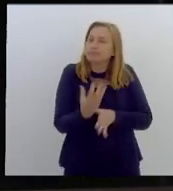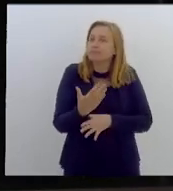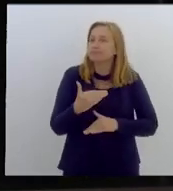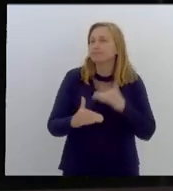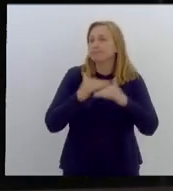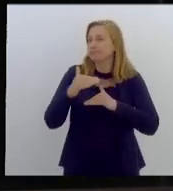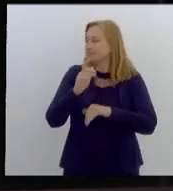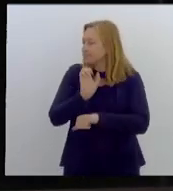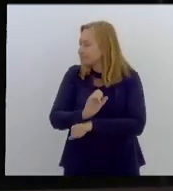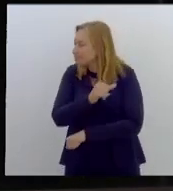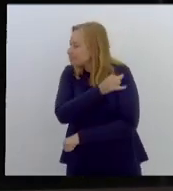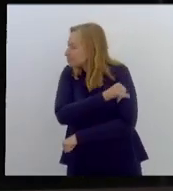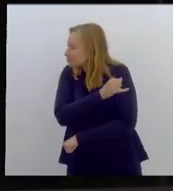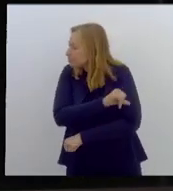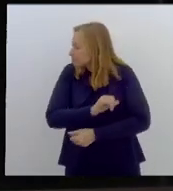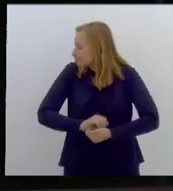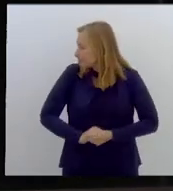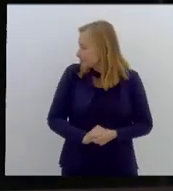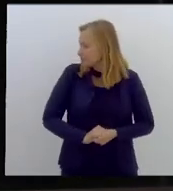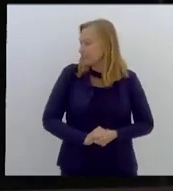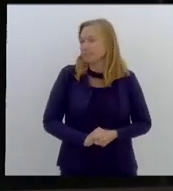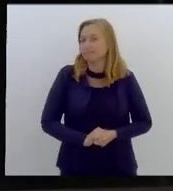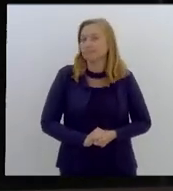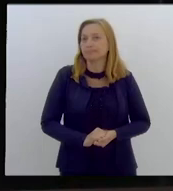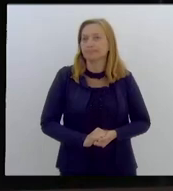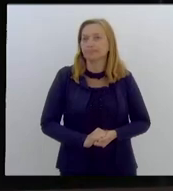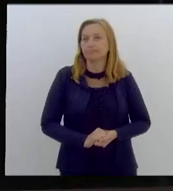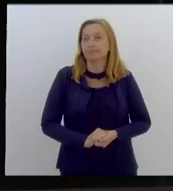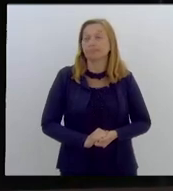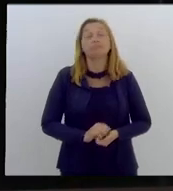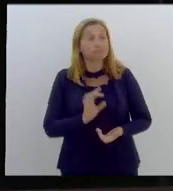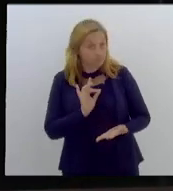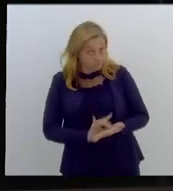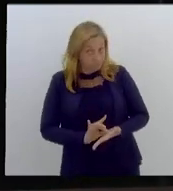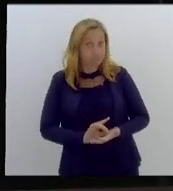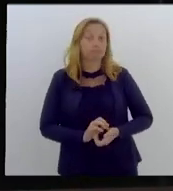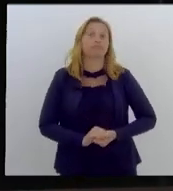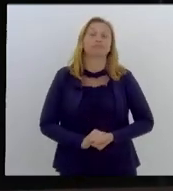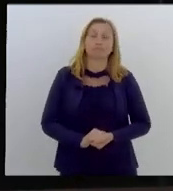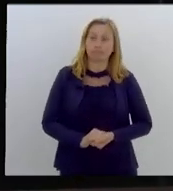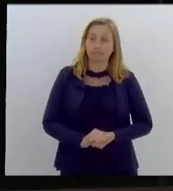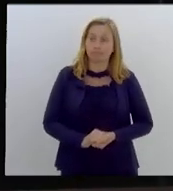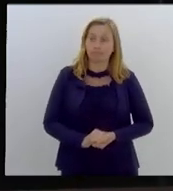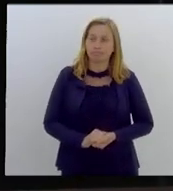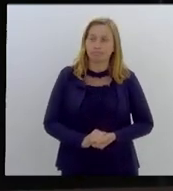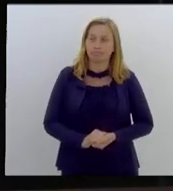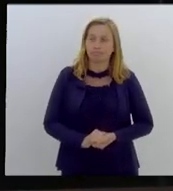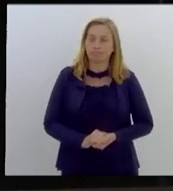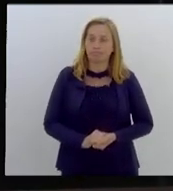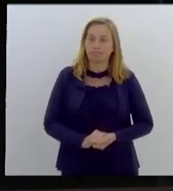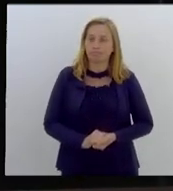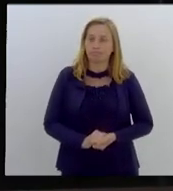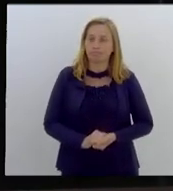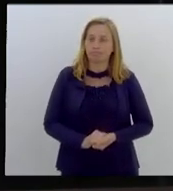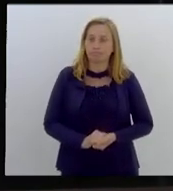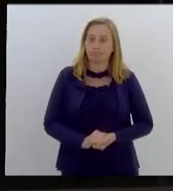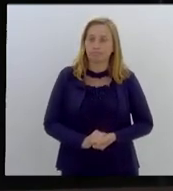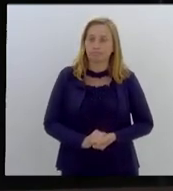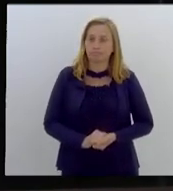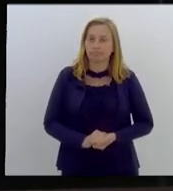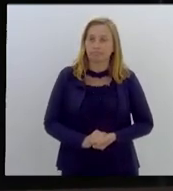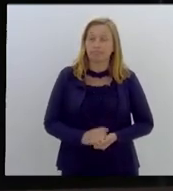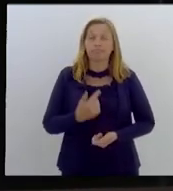do Estado do Rio de Janeiro. Esta é que é a verdade. E nisso daí,